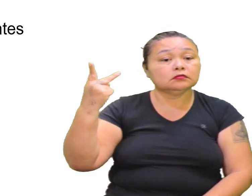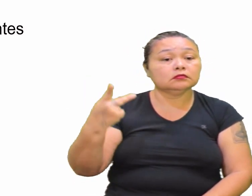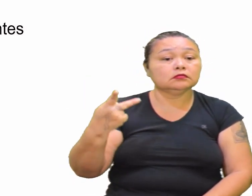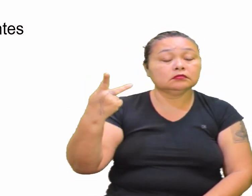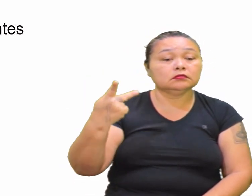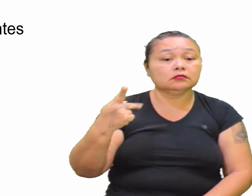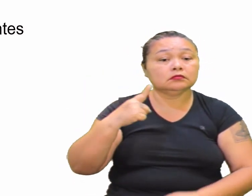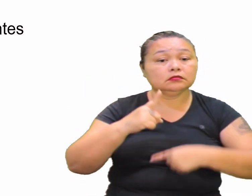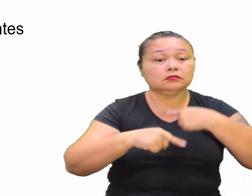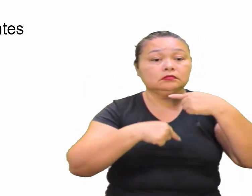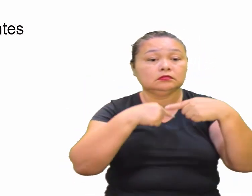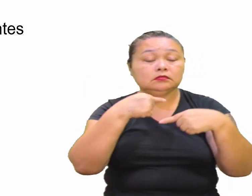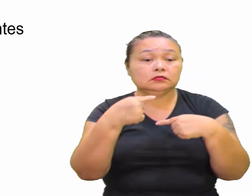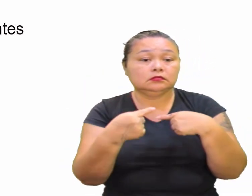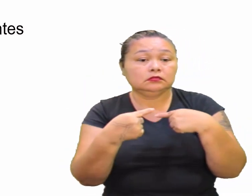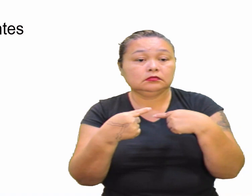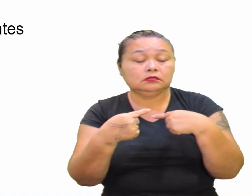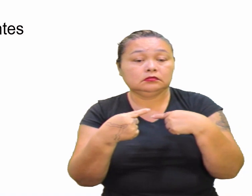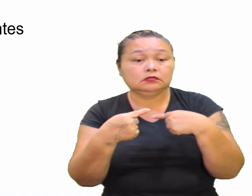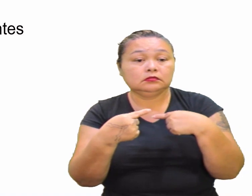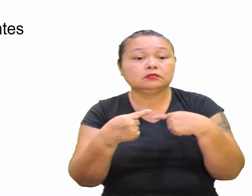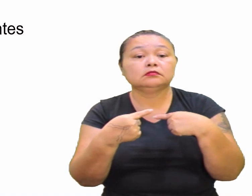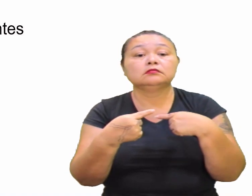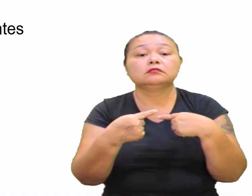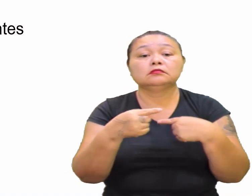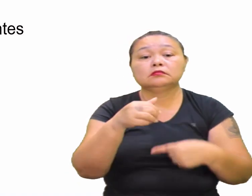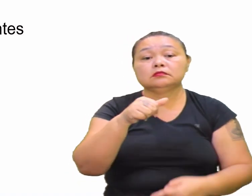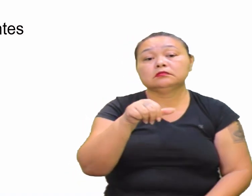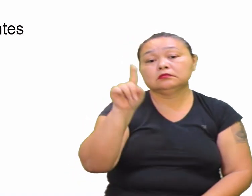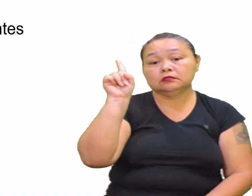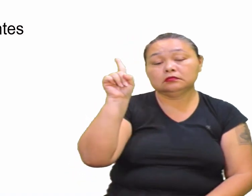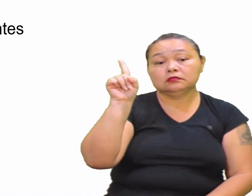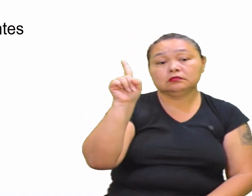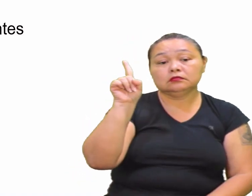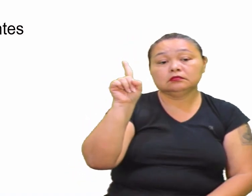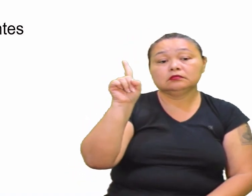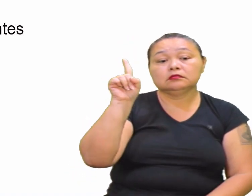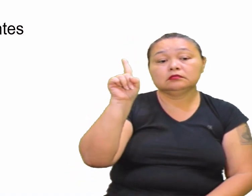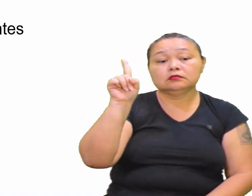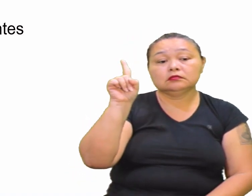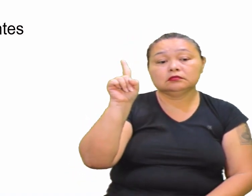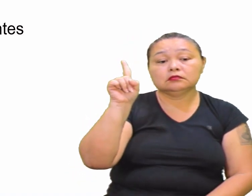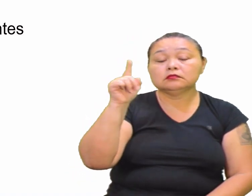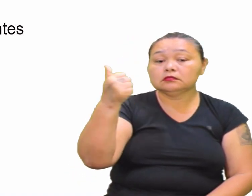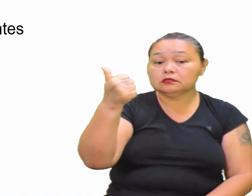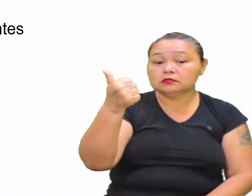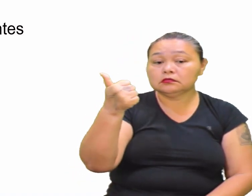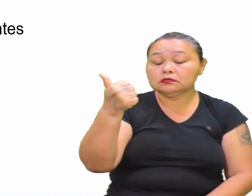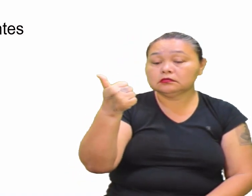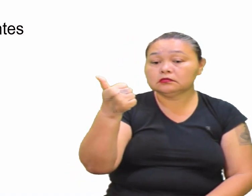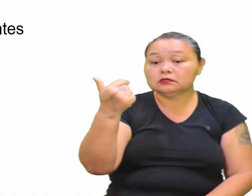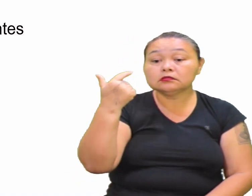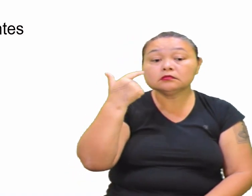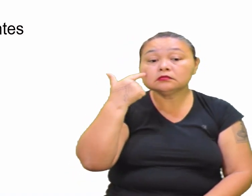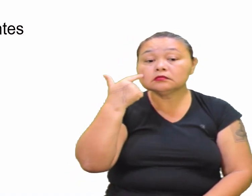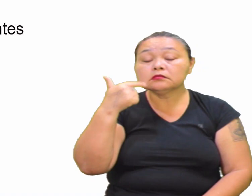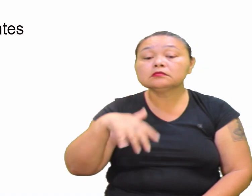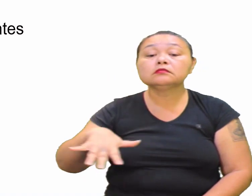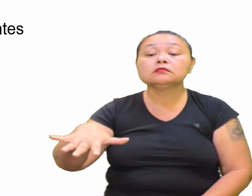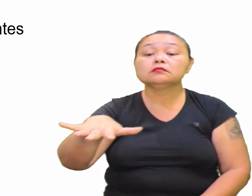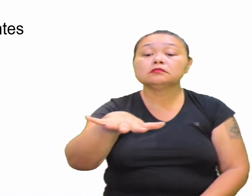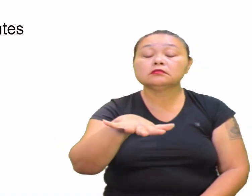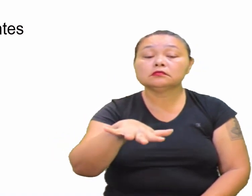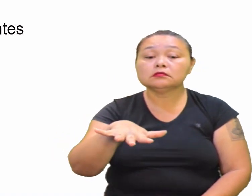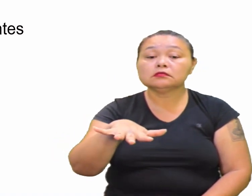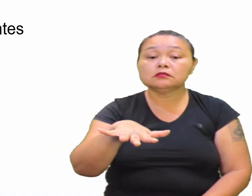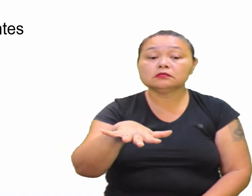a esse tipo de sucessões. Sucessão primária é só vocês identificarem que é